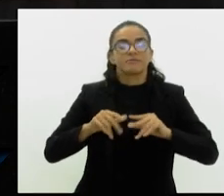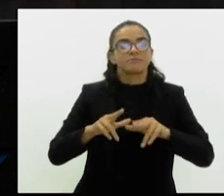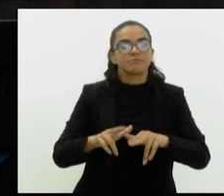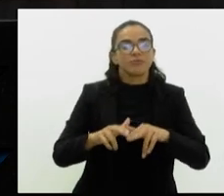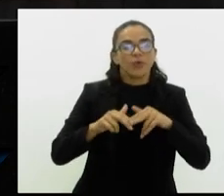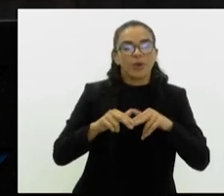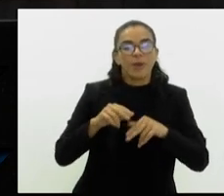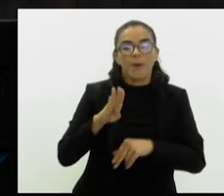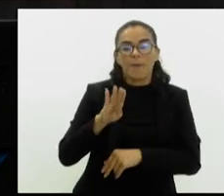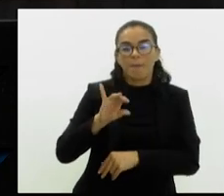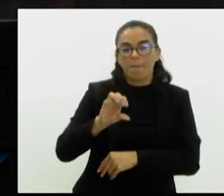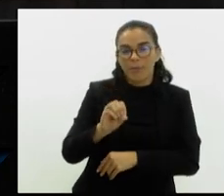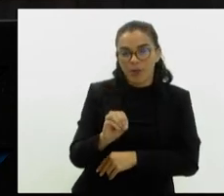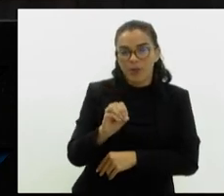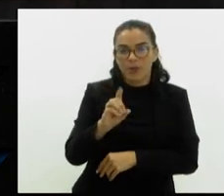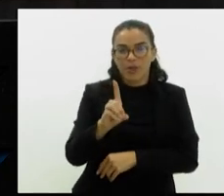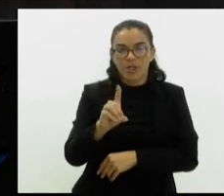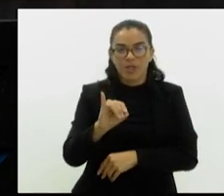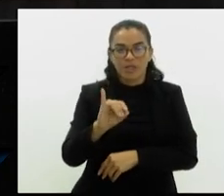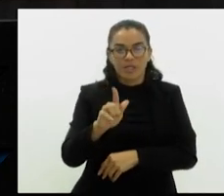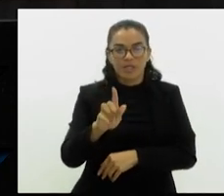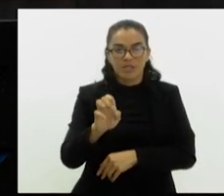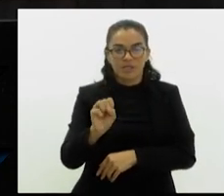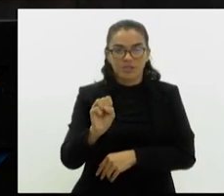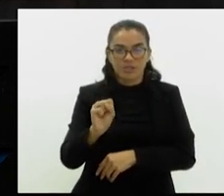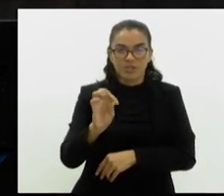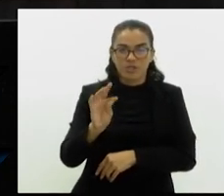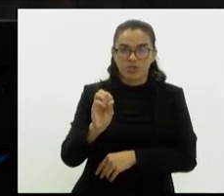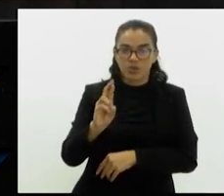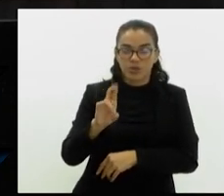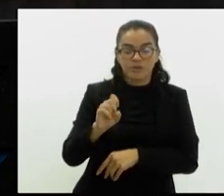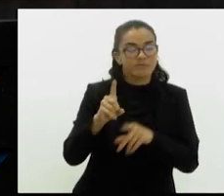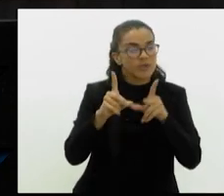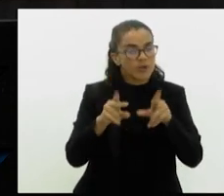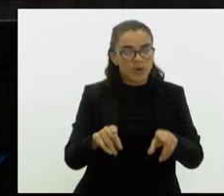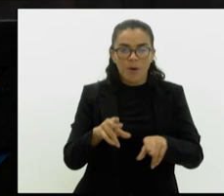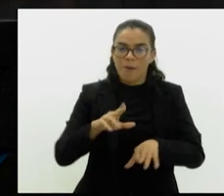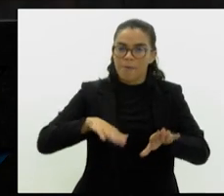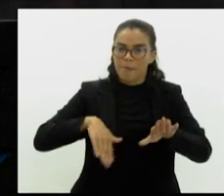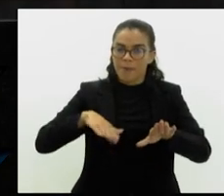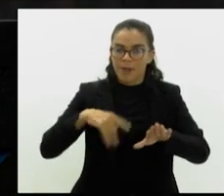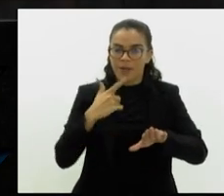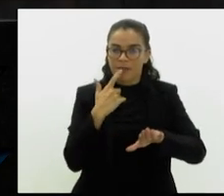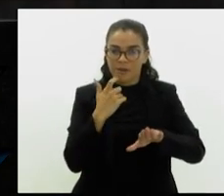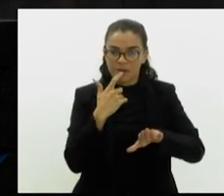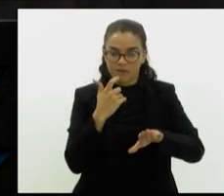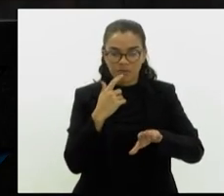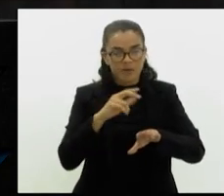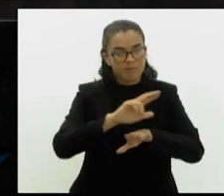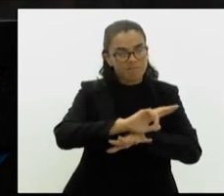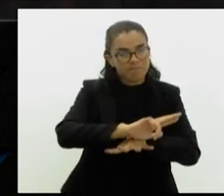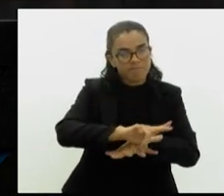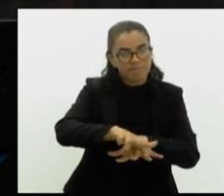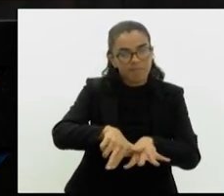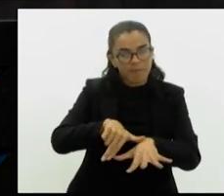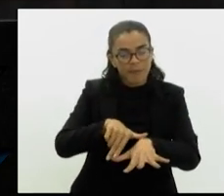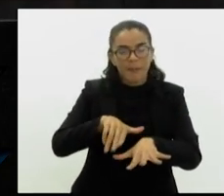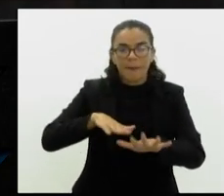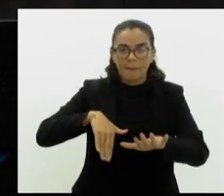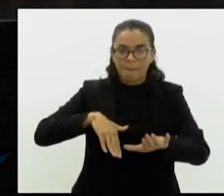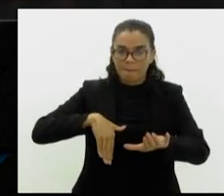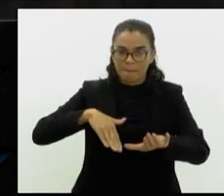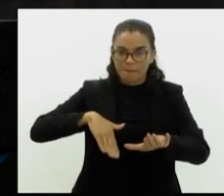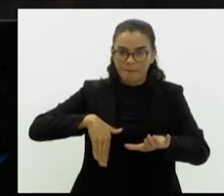de biodigestores assim como também a praia vermelha e as demais praias que também já estão né